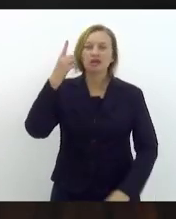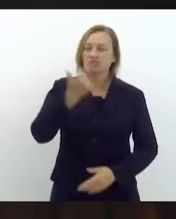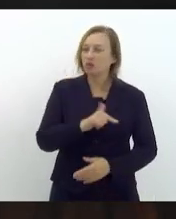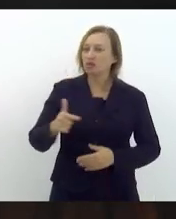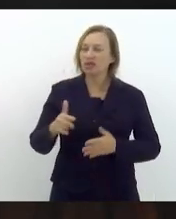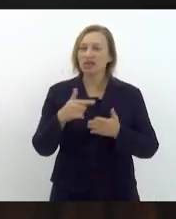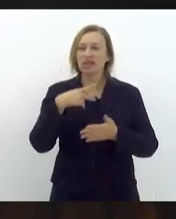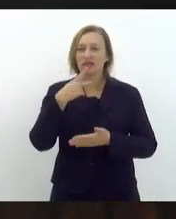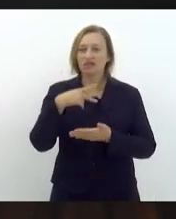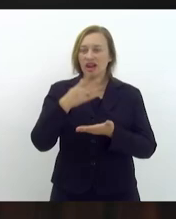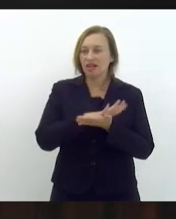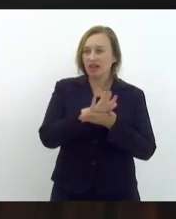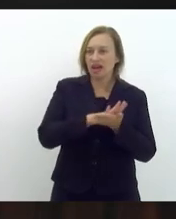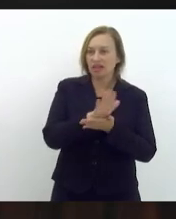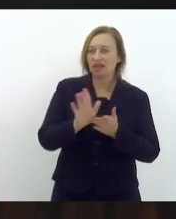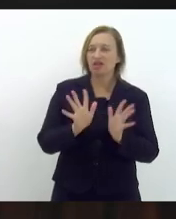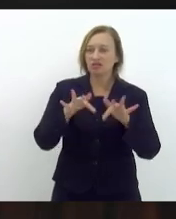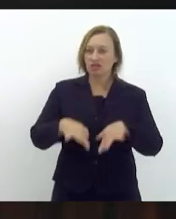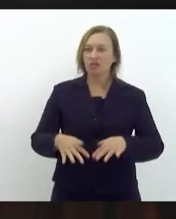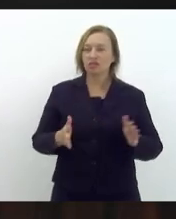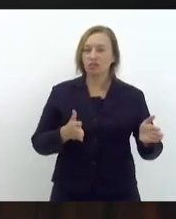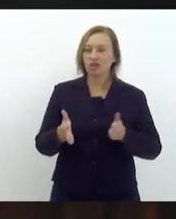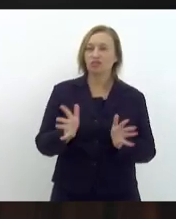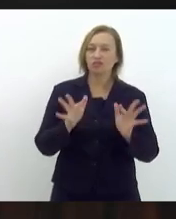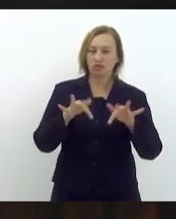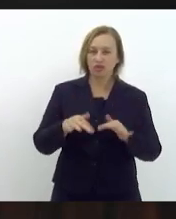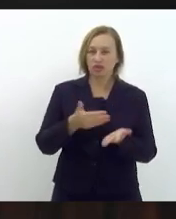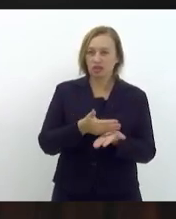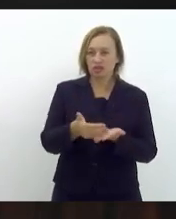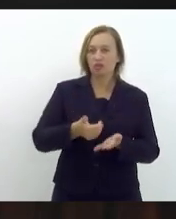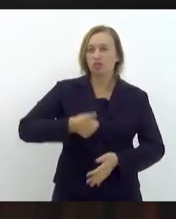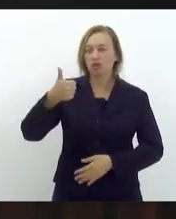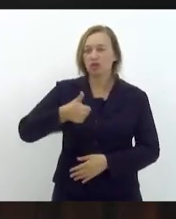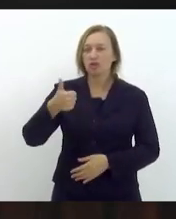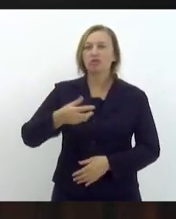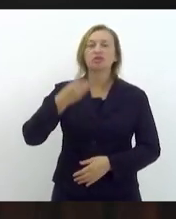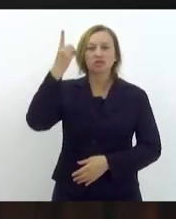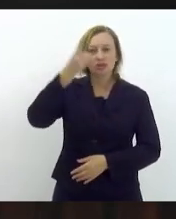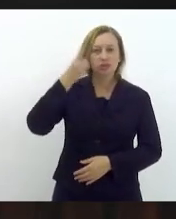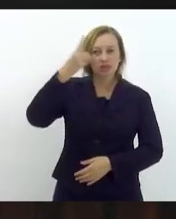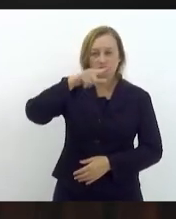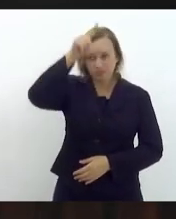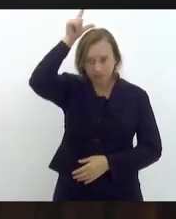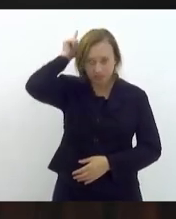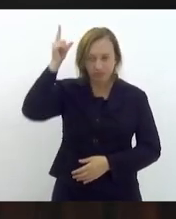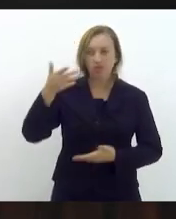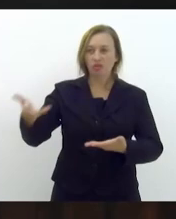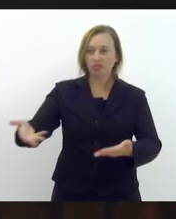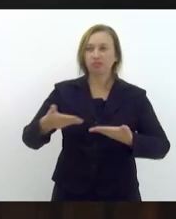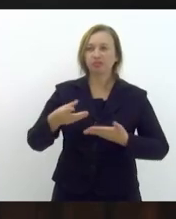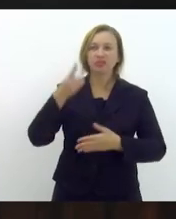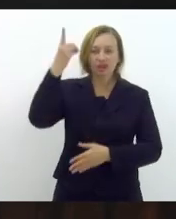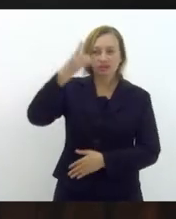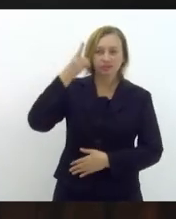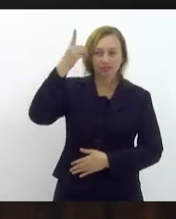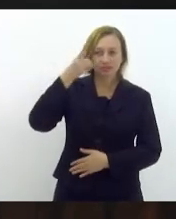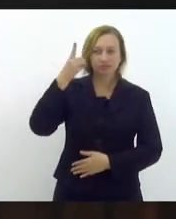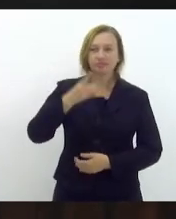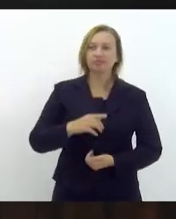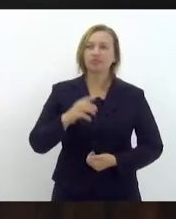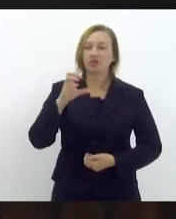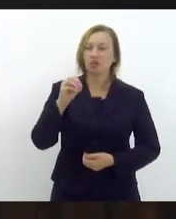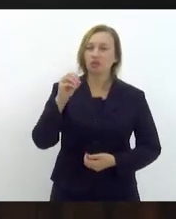mais nada a tratar está encerrado sessão passamos ao expediente final primeiro Deputado Luiz Paulo convido Deputado